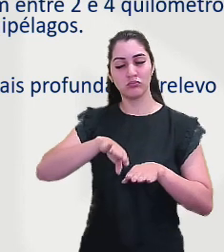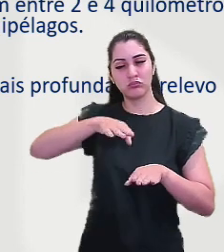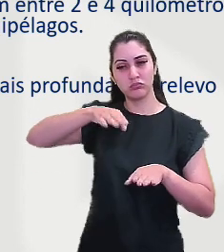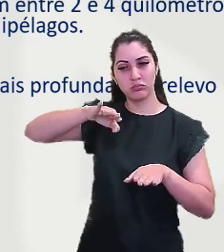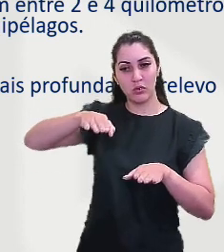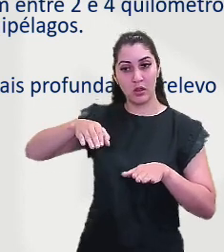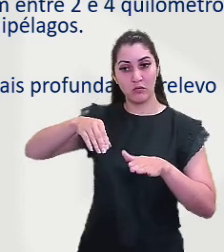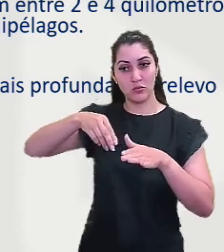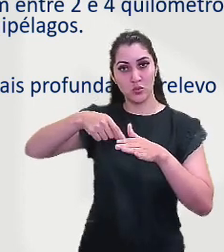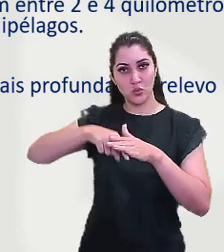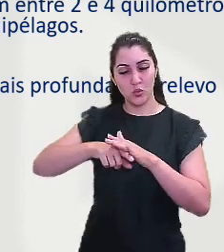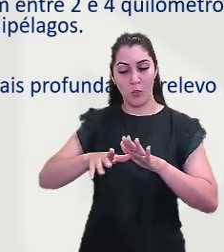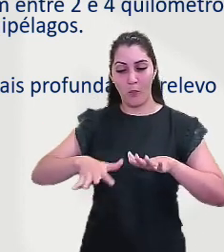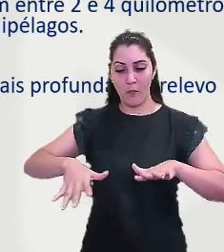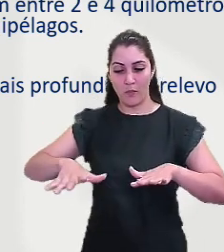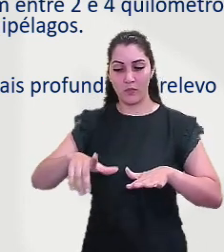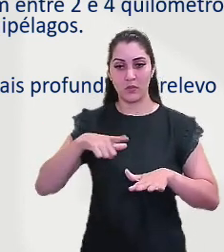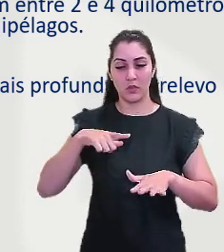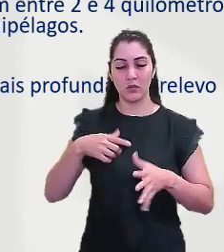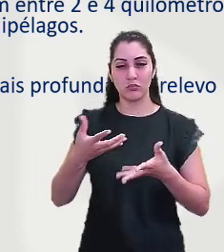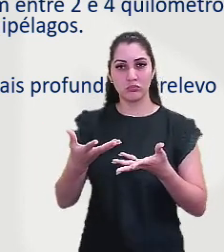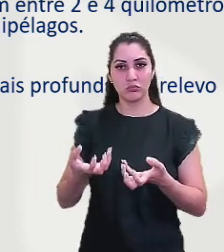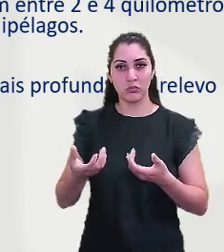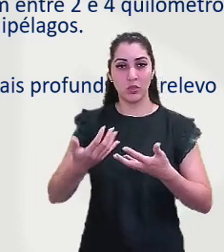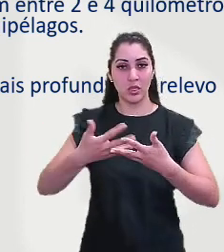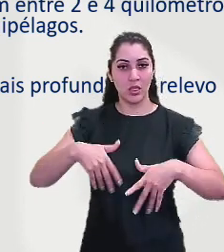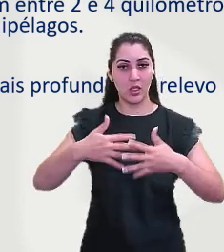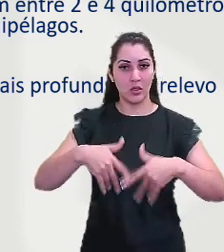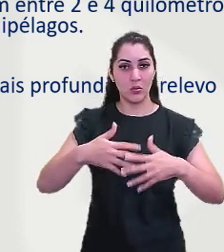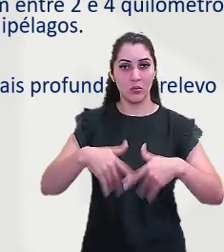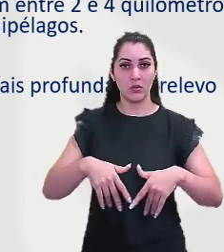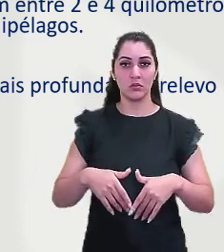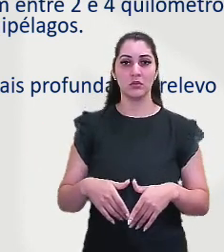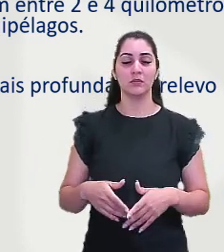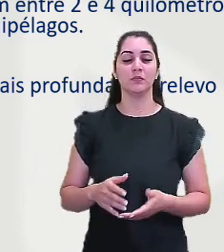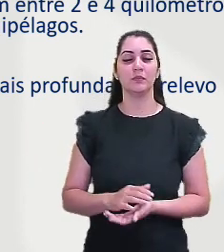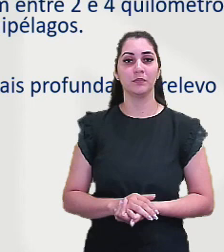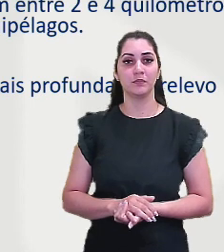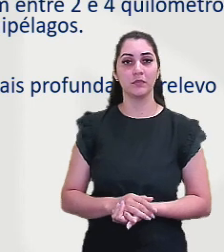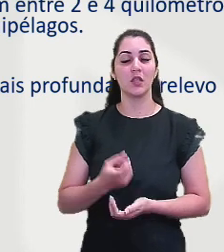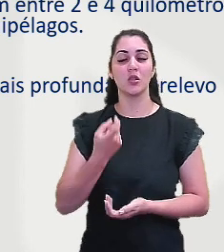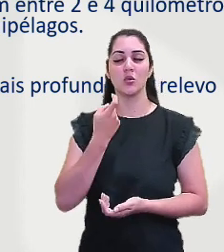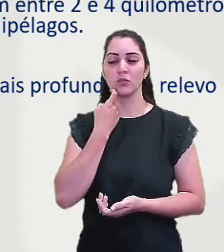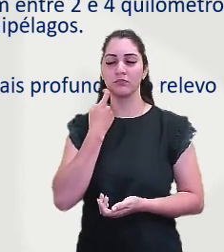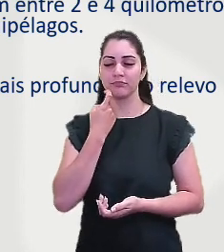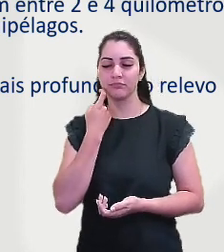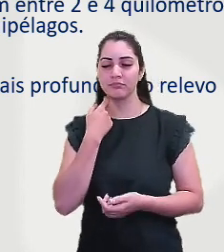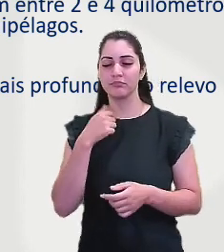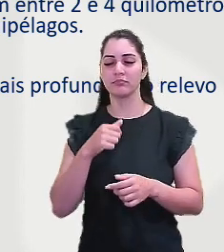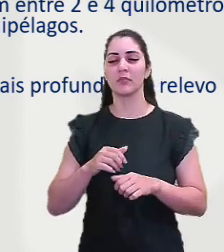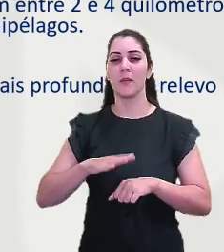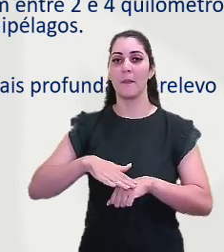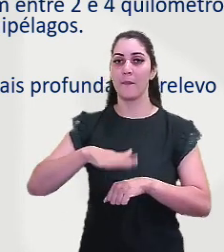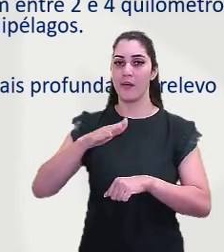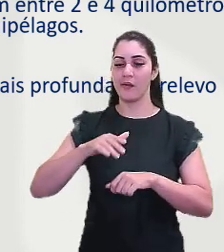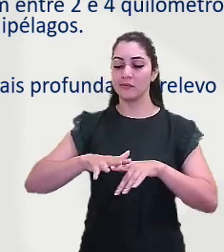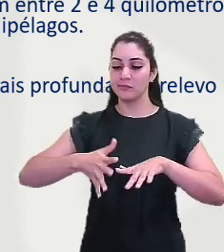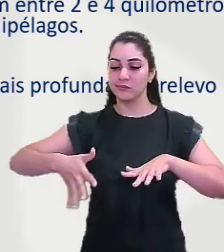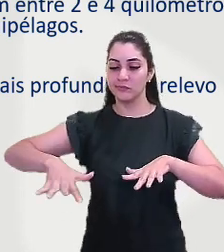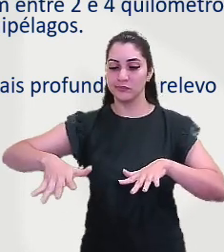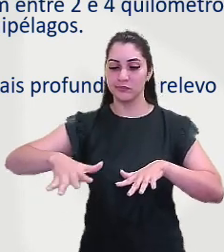obtidos os recursos minerais e é realizada a maior parte das atividades pesqueiras. Temos o talude